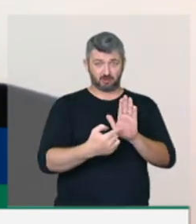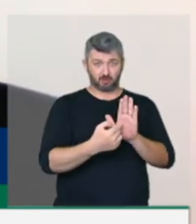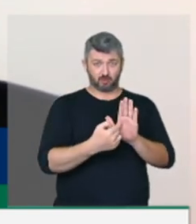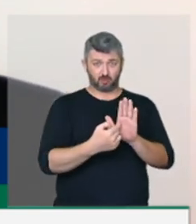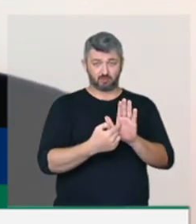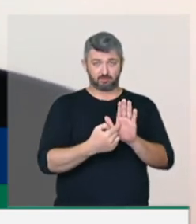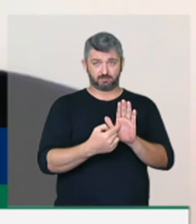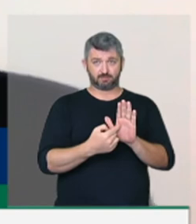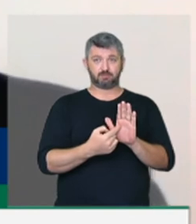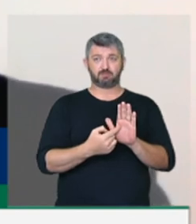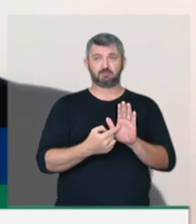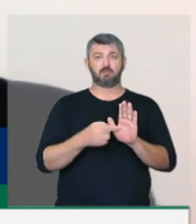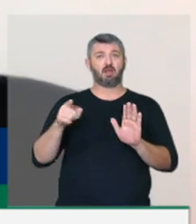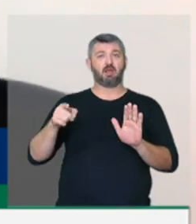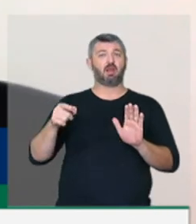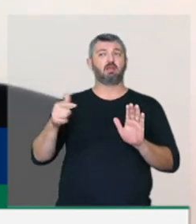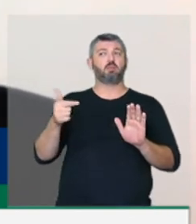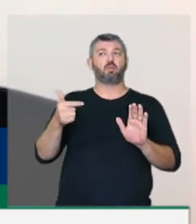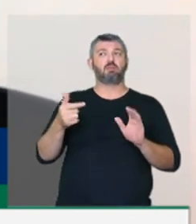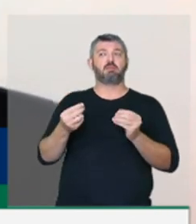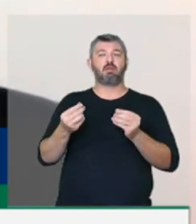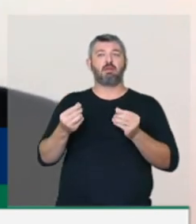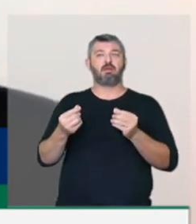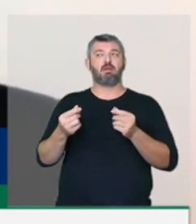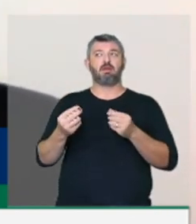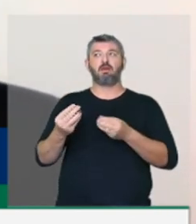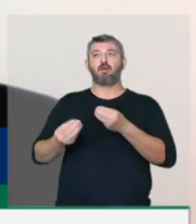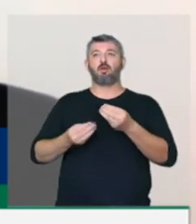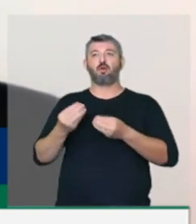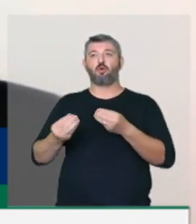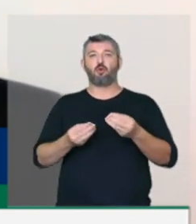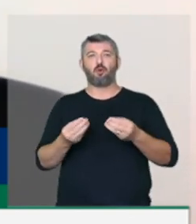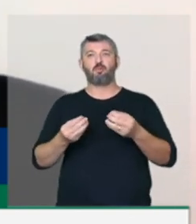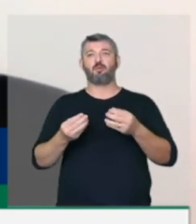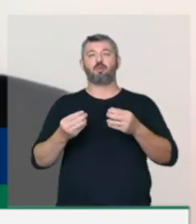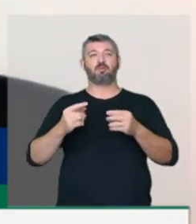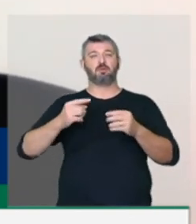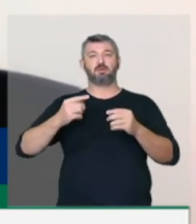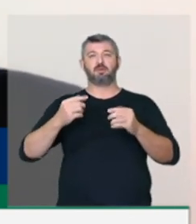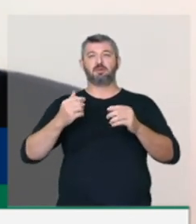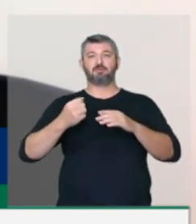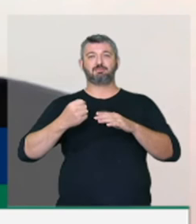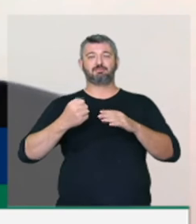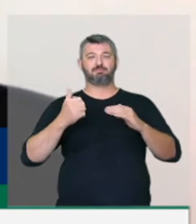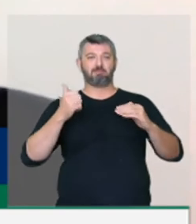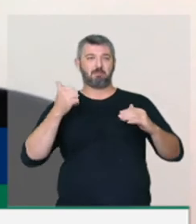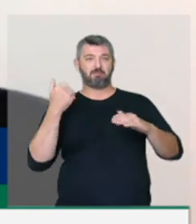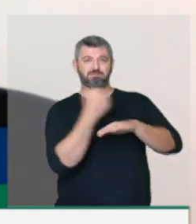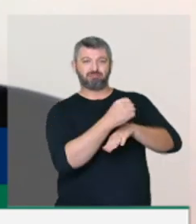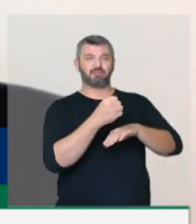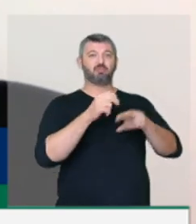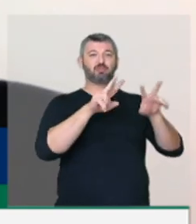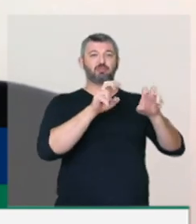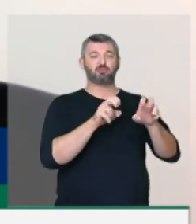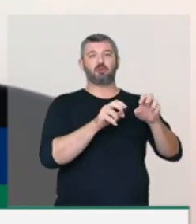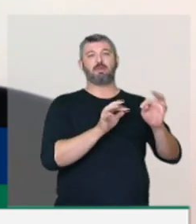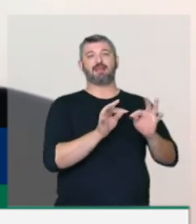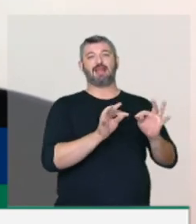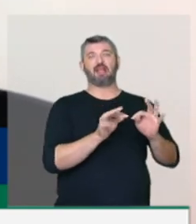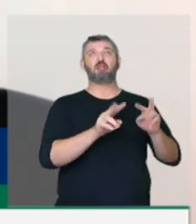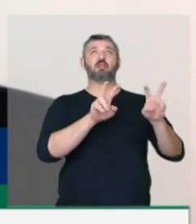peça, ela não é capaz de enfrentar as questões primordiais dessa prisão em